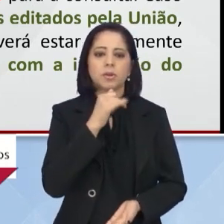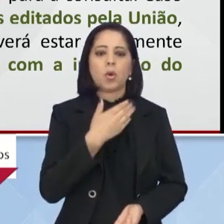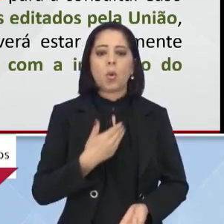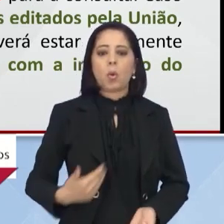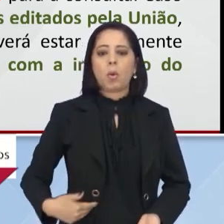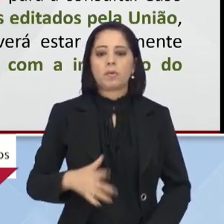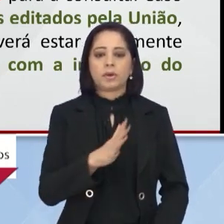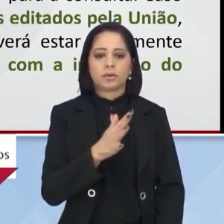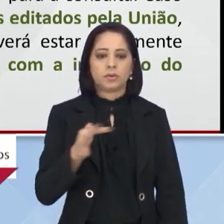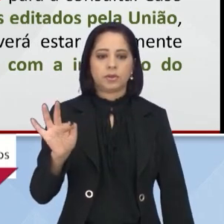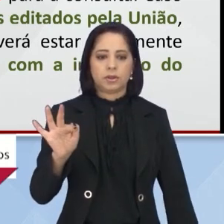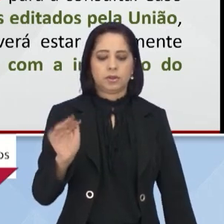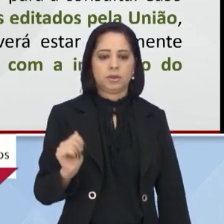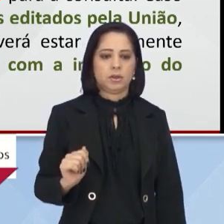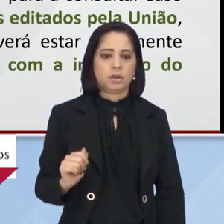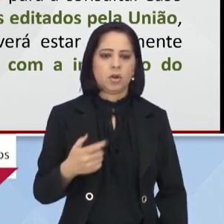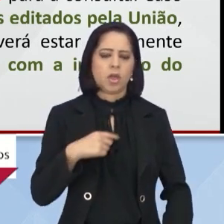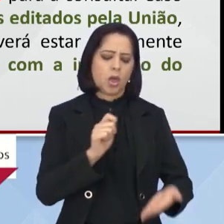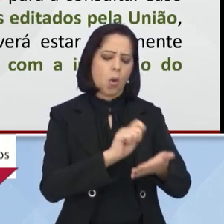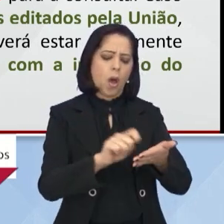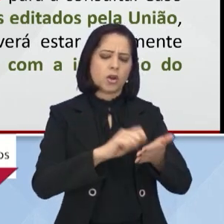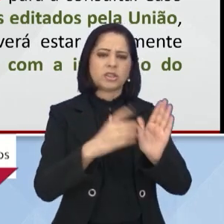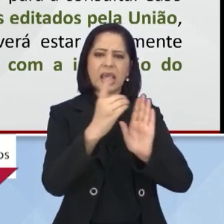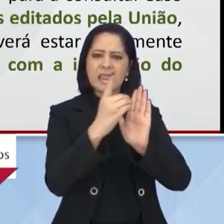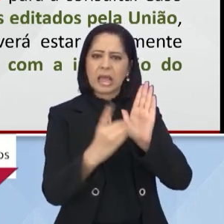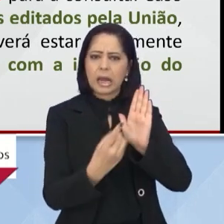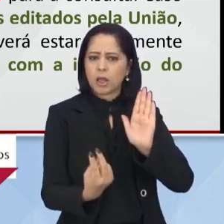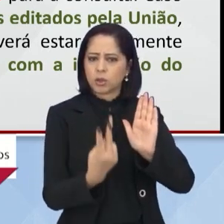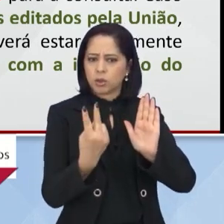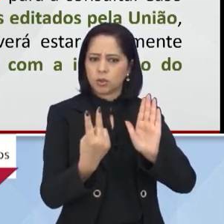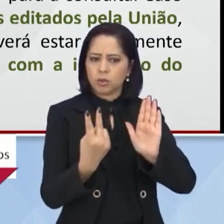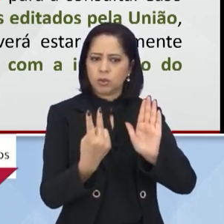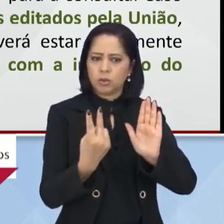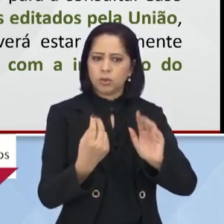e até notei aqui tem dois decretos federais